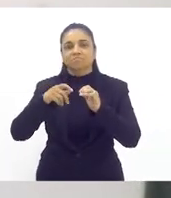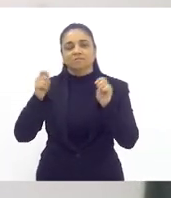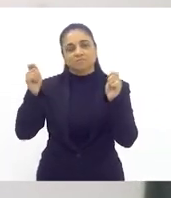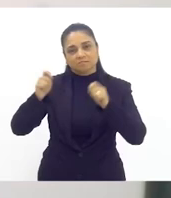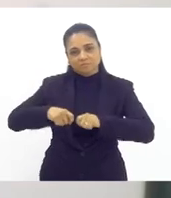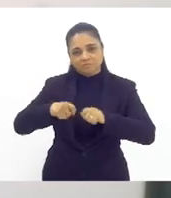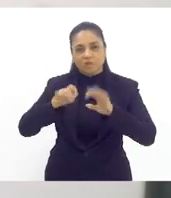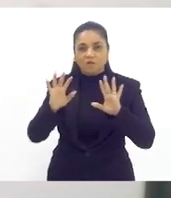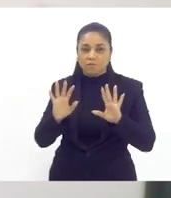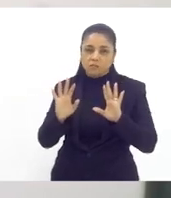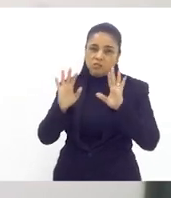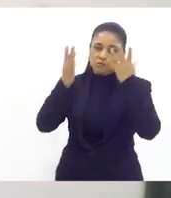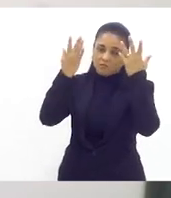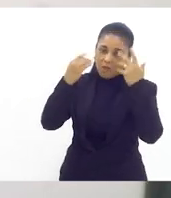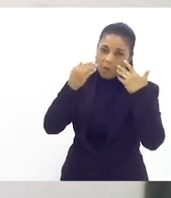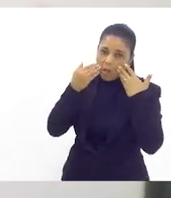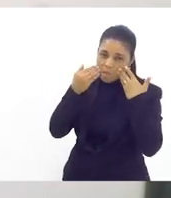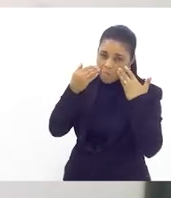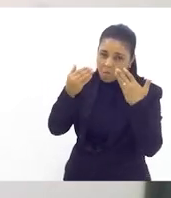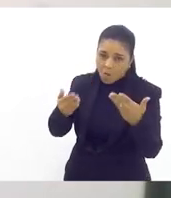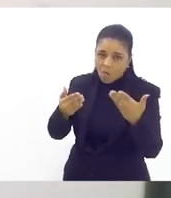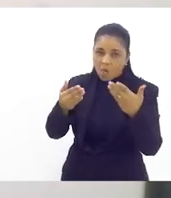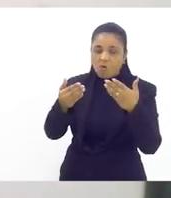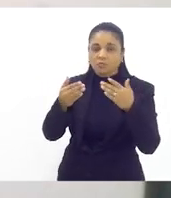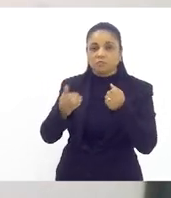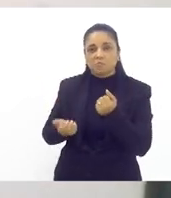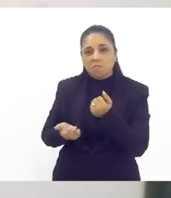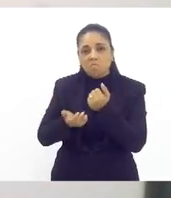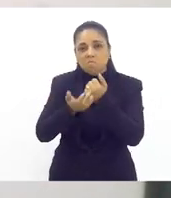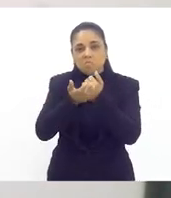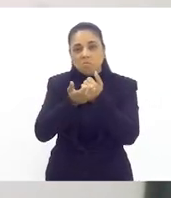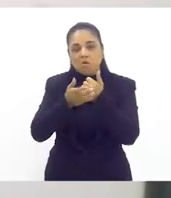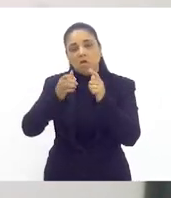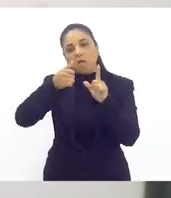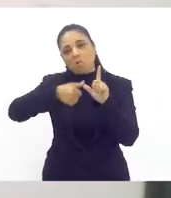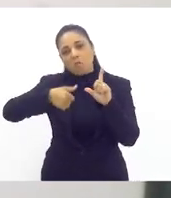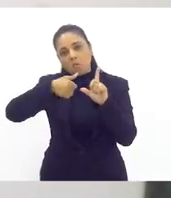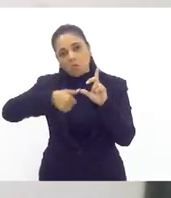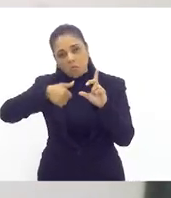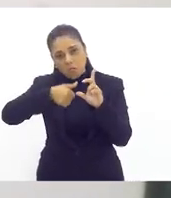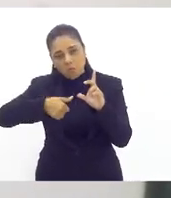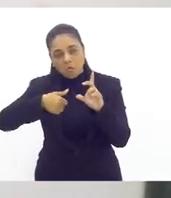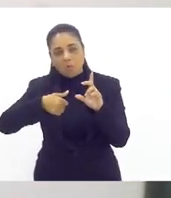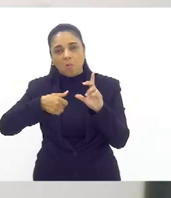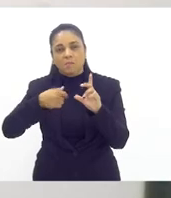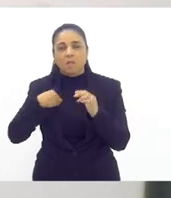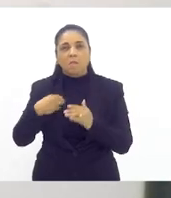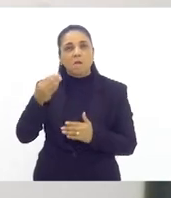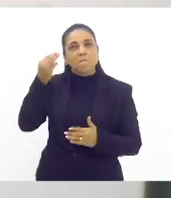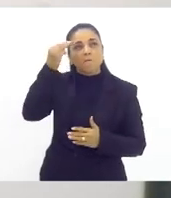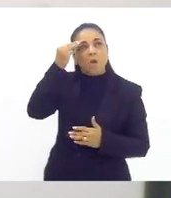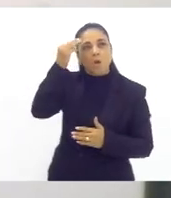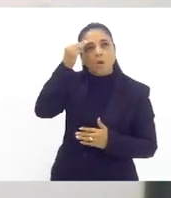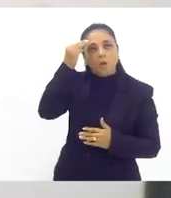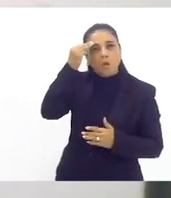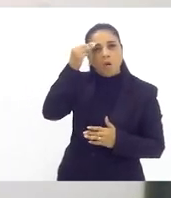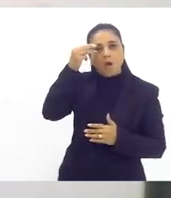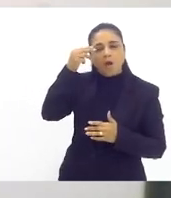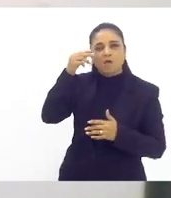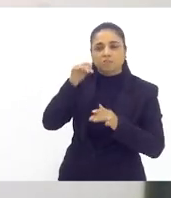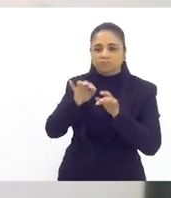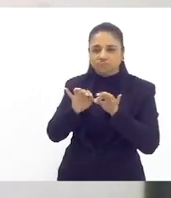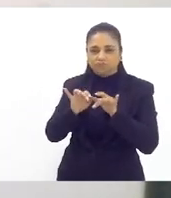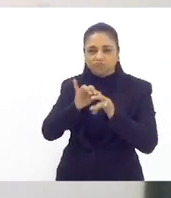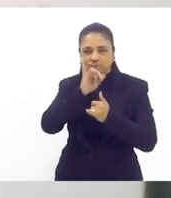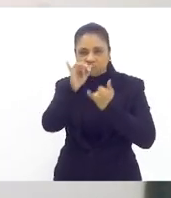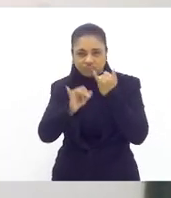festivais mostras apoio Cine clubes vai estar na Perspectiva da memória que pode ser digitalização de